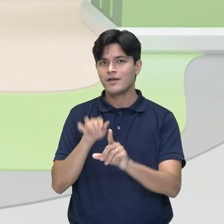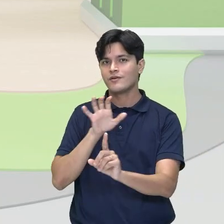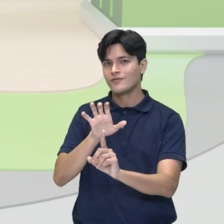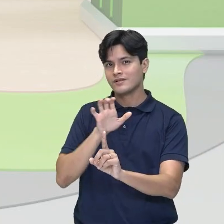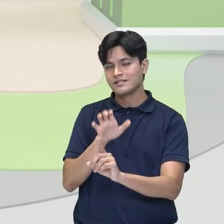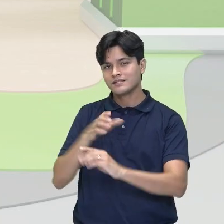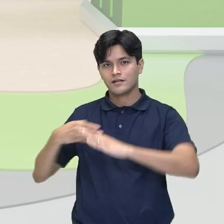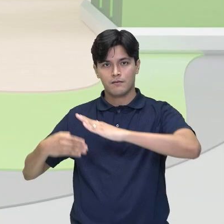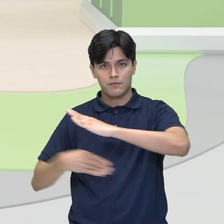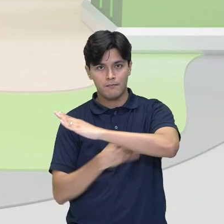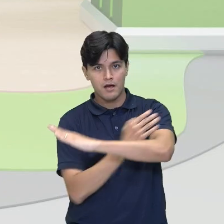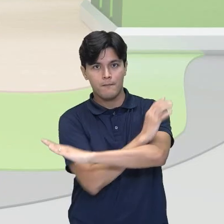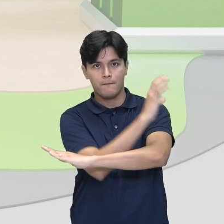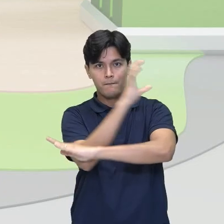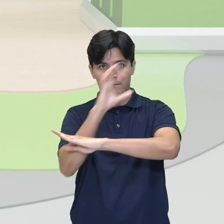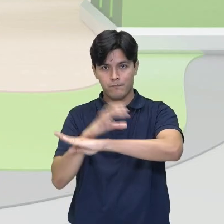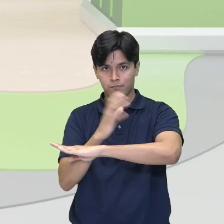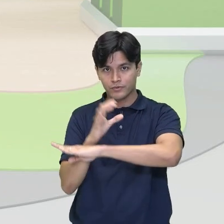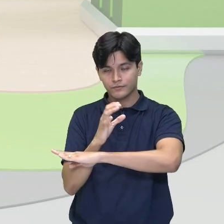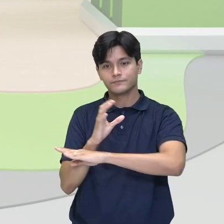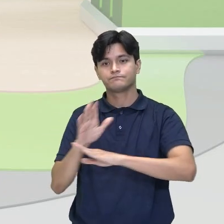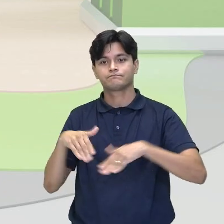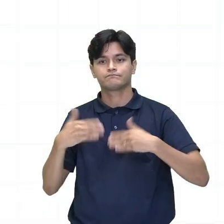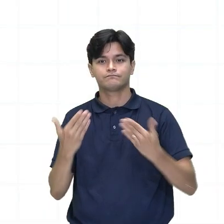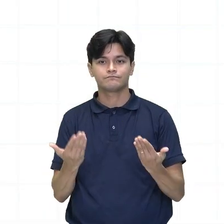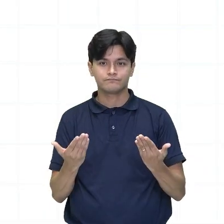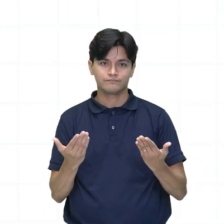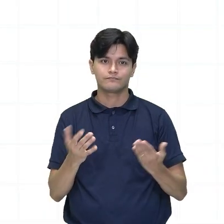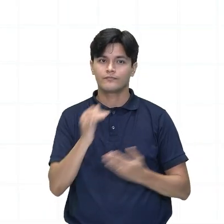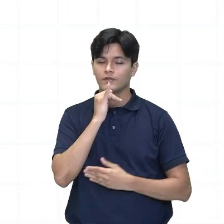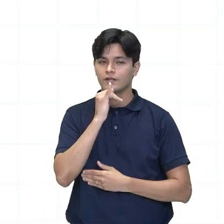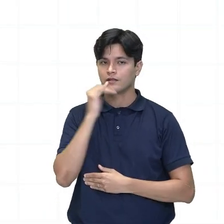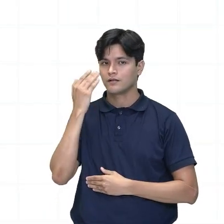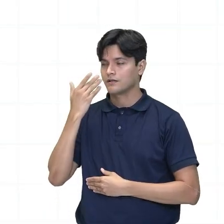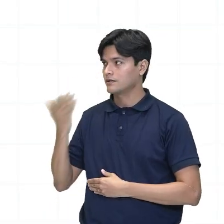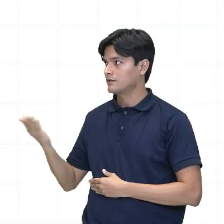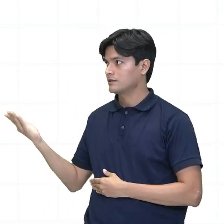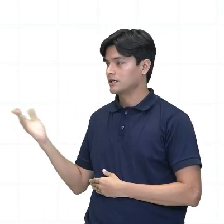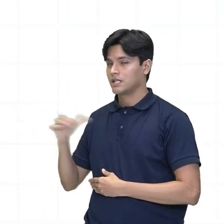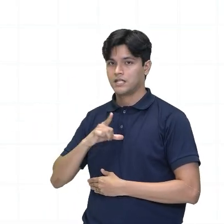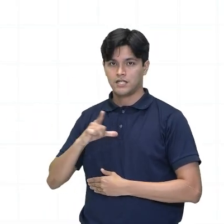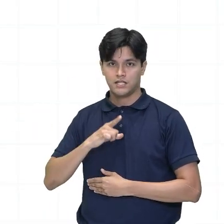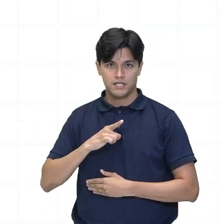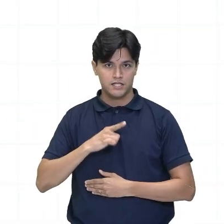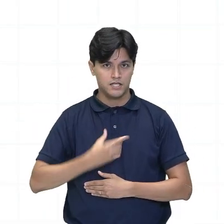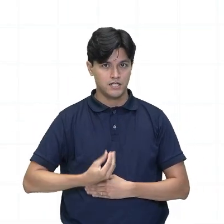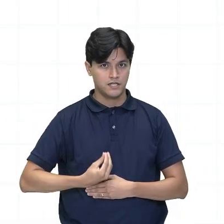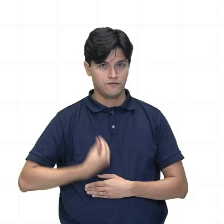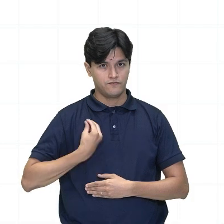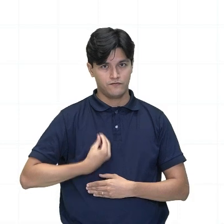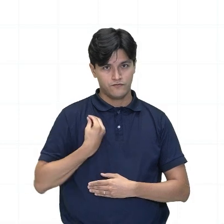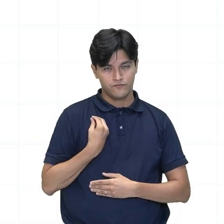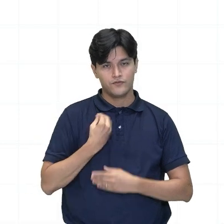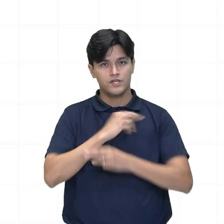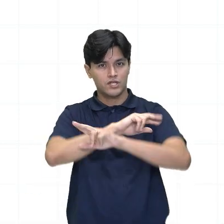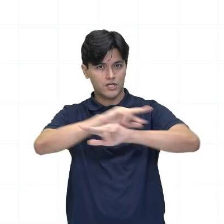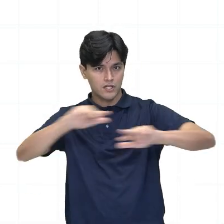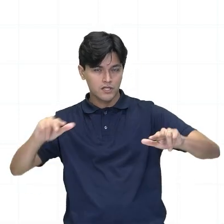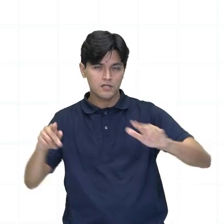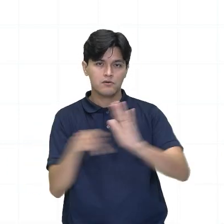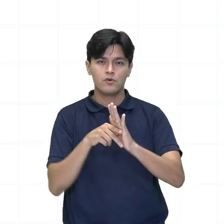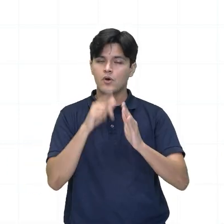os nossos ecossistemas, ali abrangendo os organismos marinhos, terrestres e mesmo